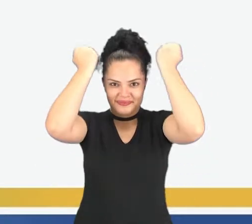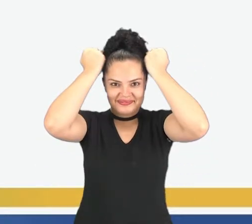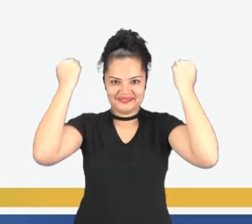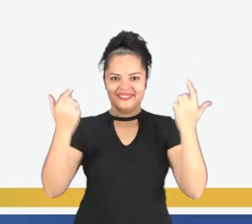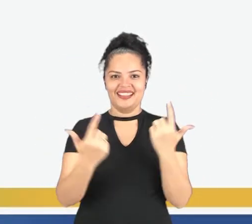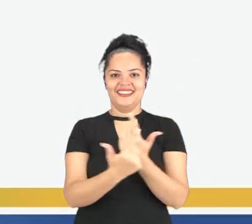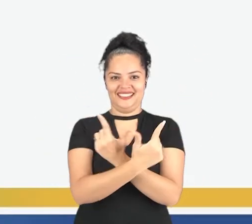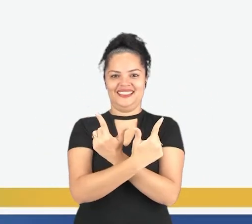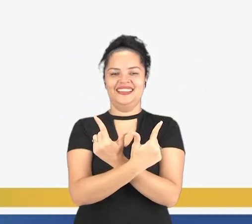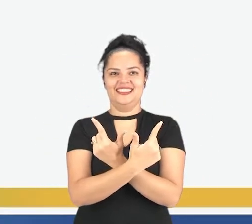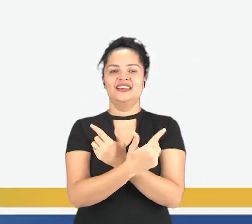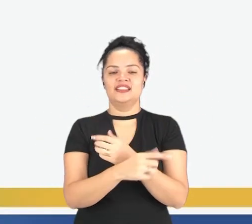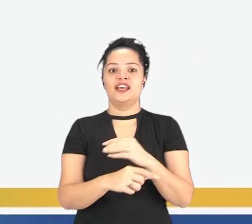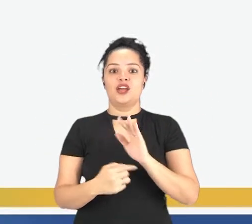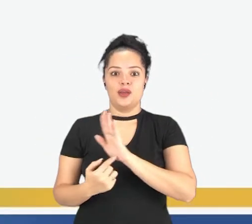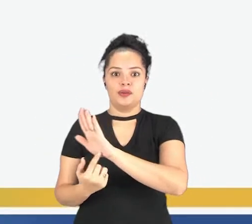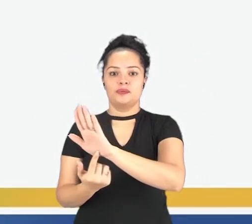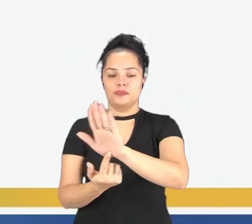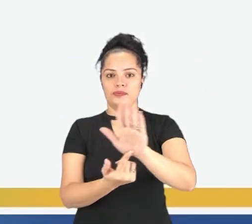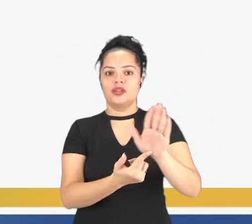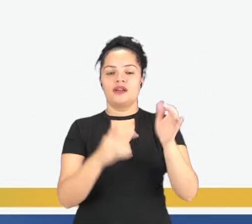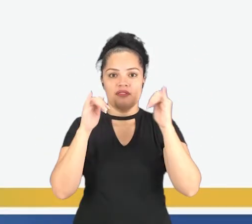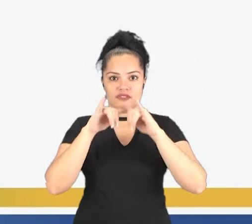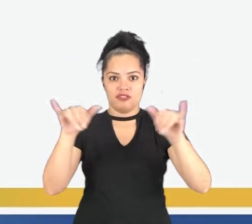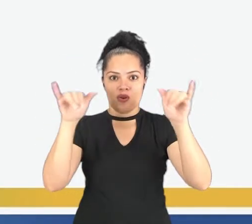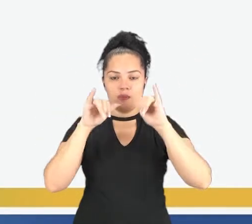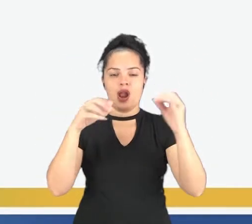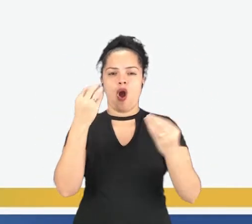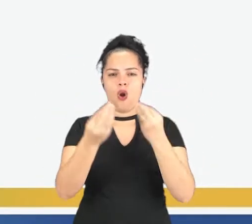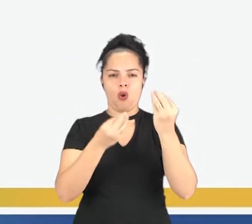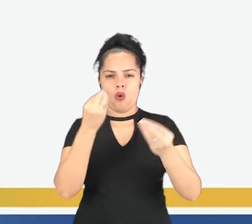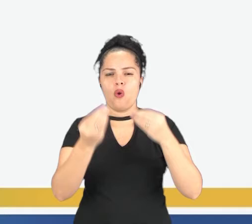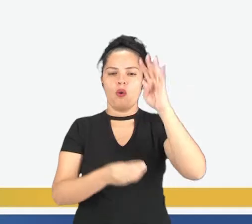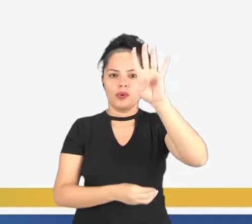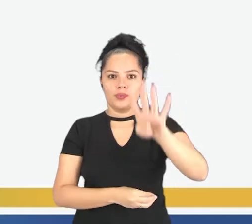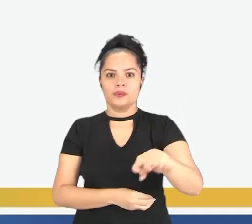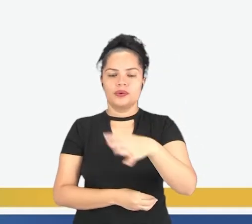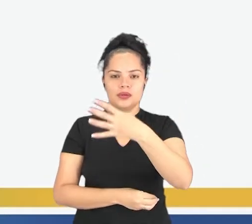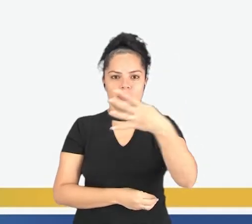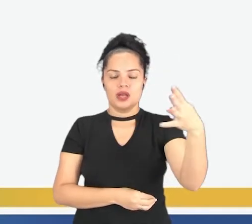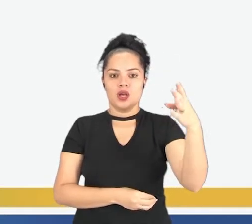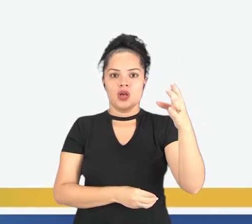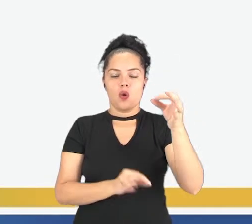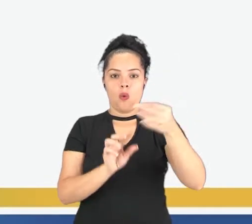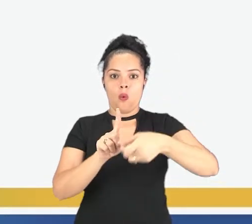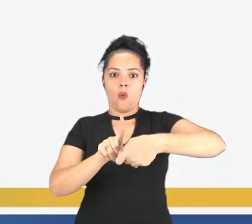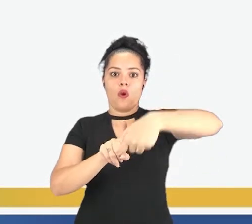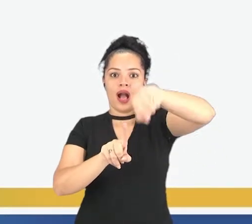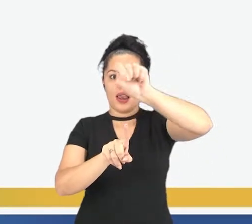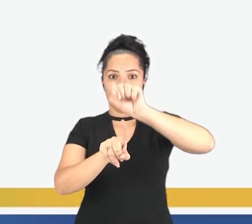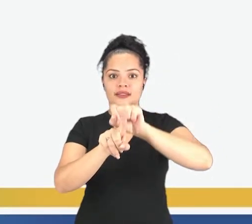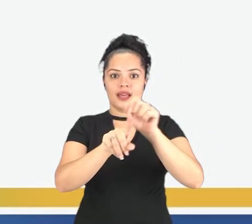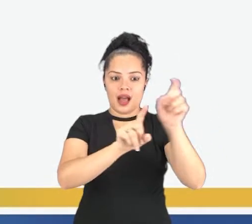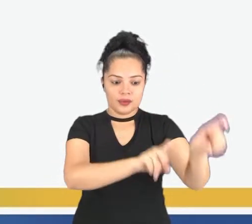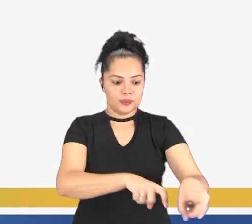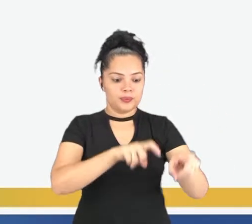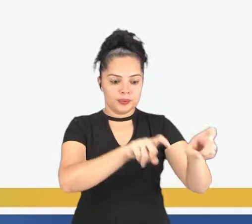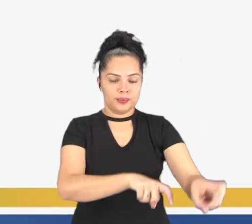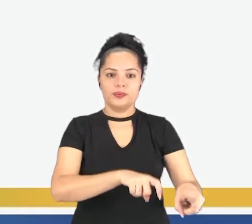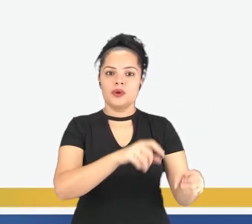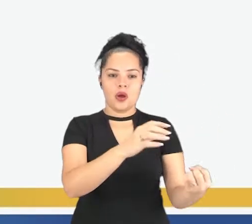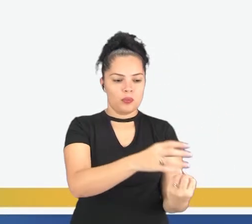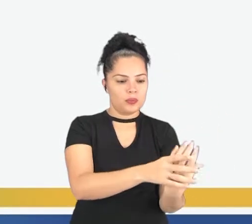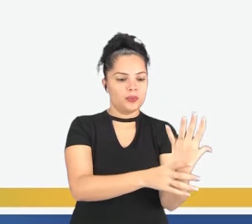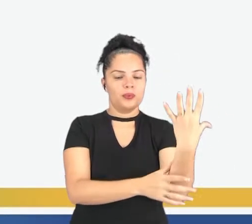né, e usados para informá-los sobre as datas importantes para a agricultura, né, o tempo de plantio, de colheita,